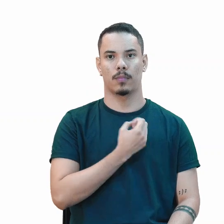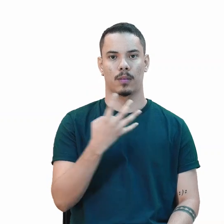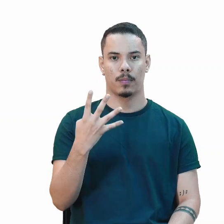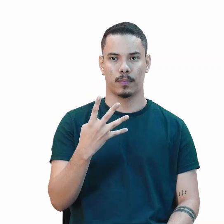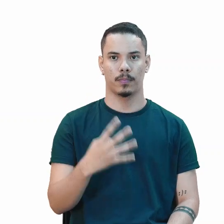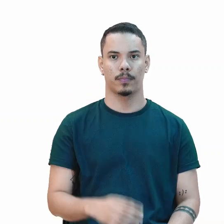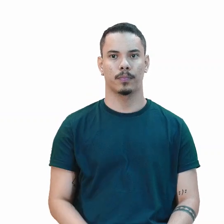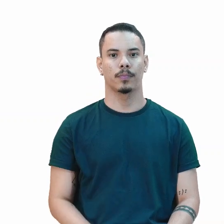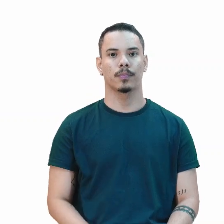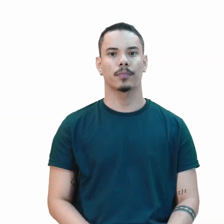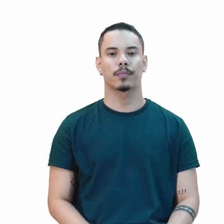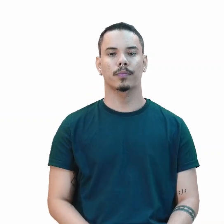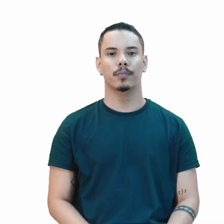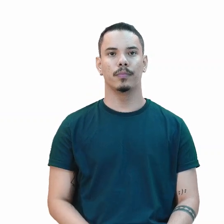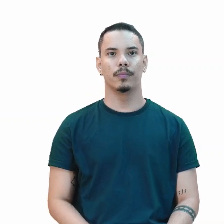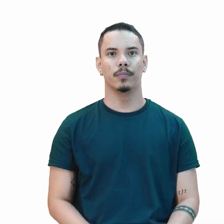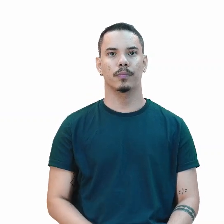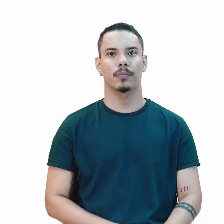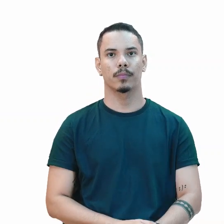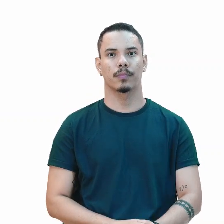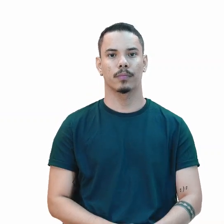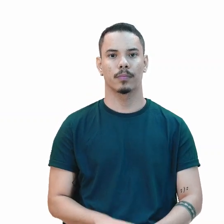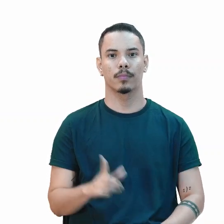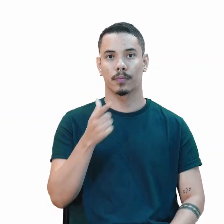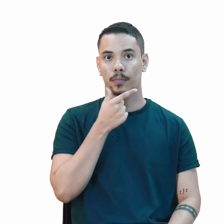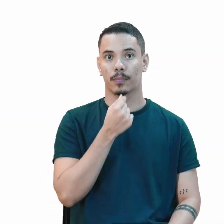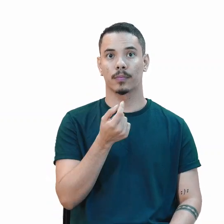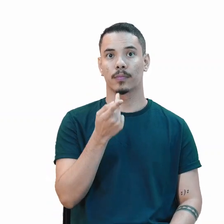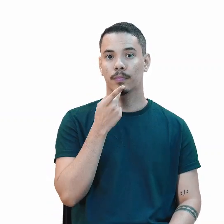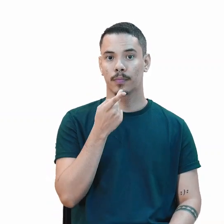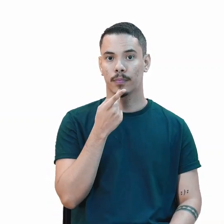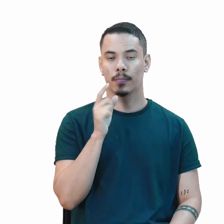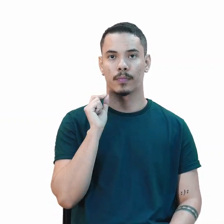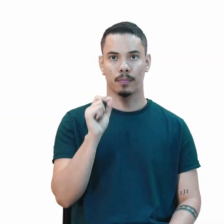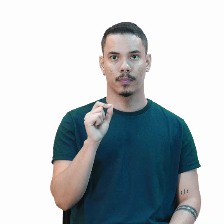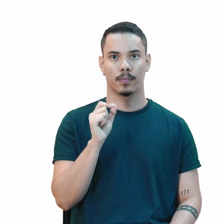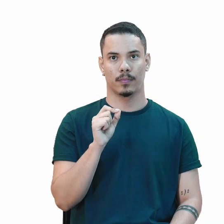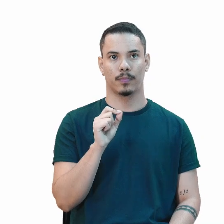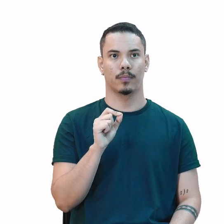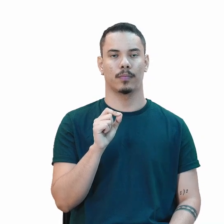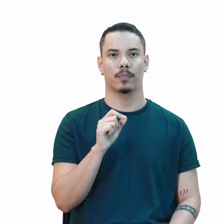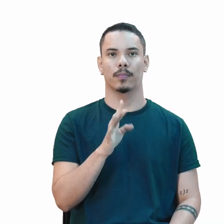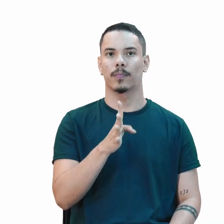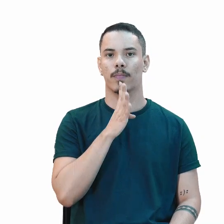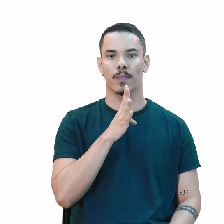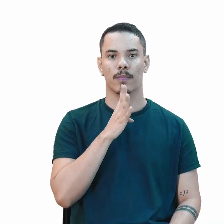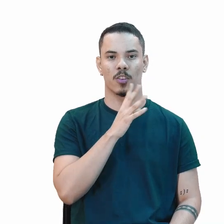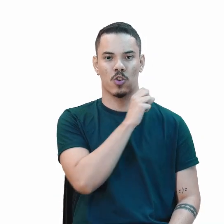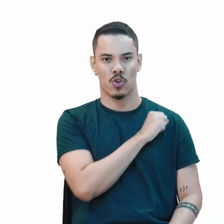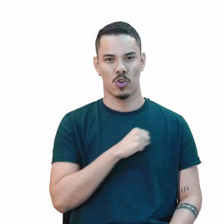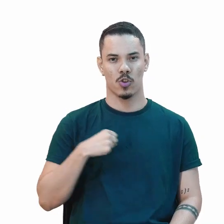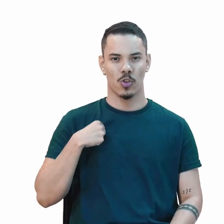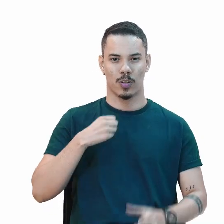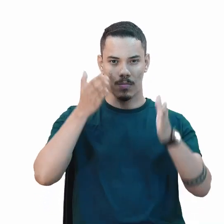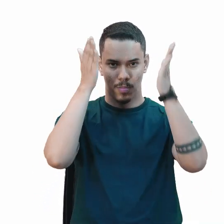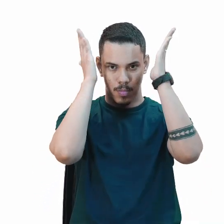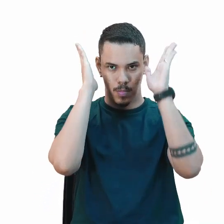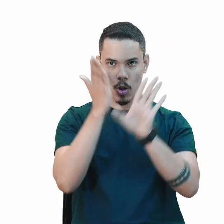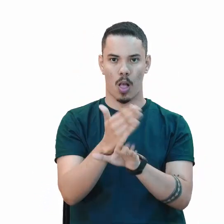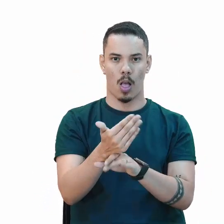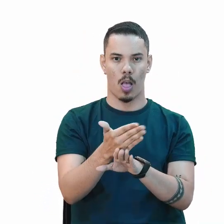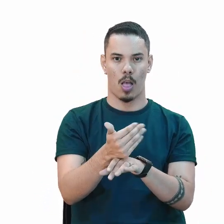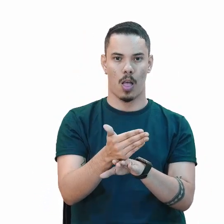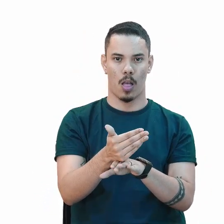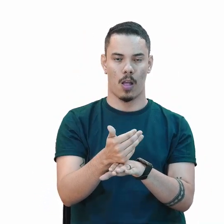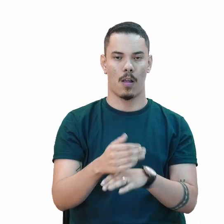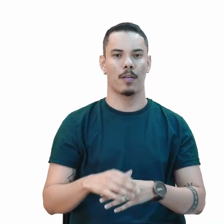Temos o seguinte: Diógenes de Sinope é conhecido como o Sócrates demente ou o Sócrates